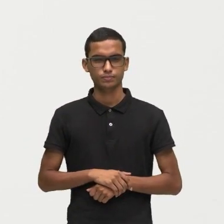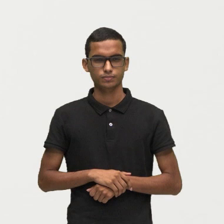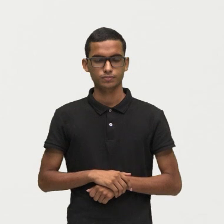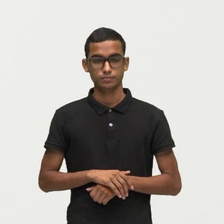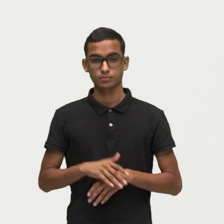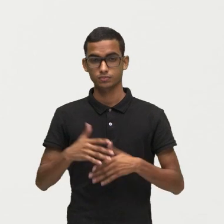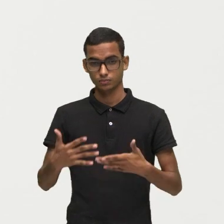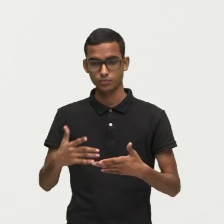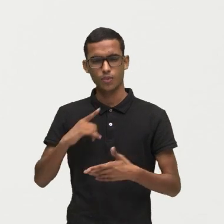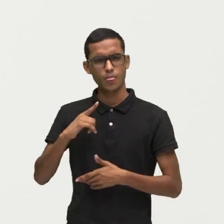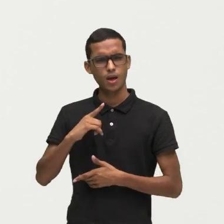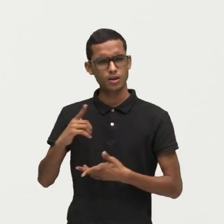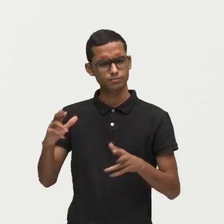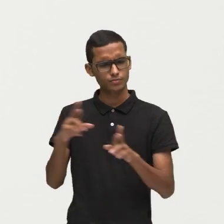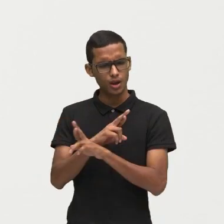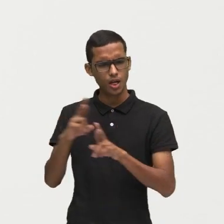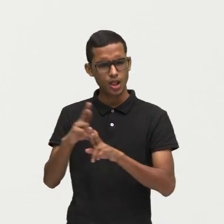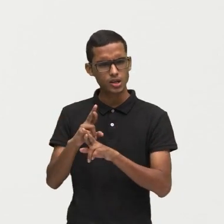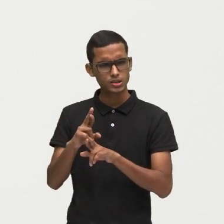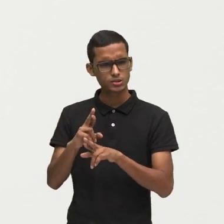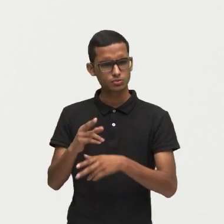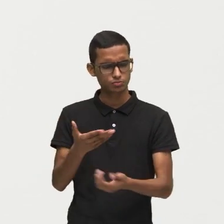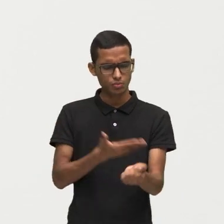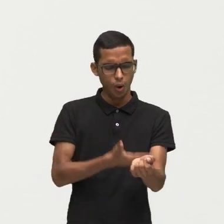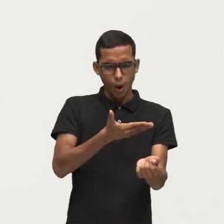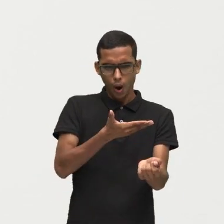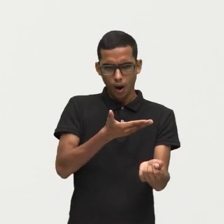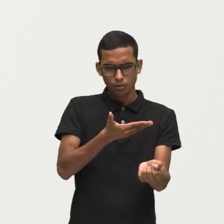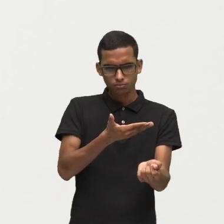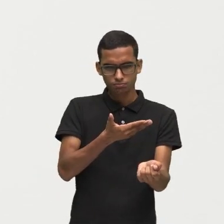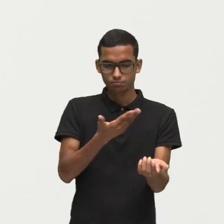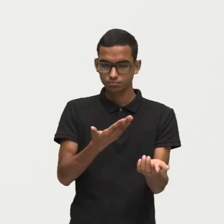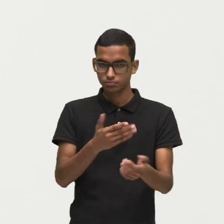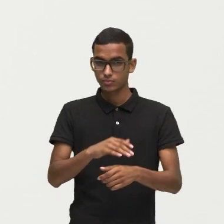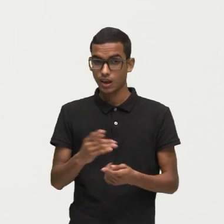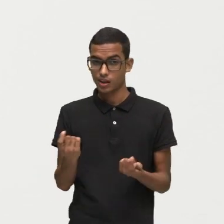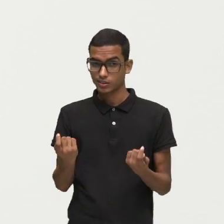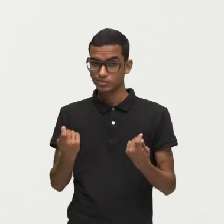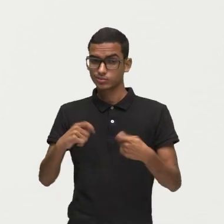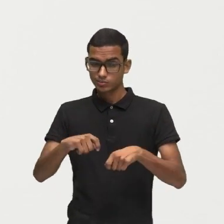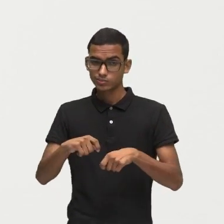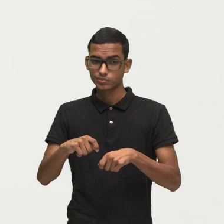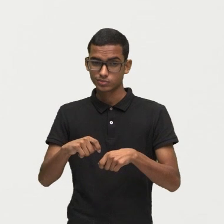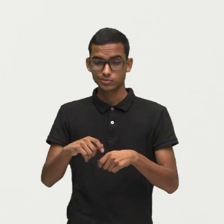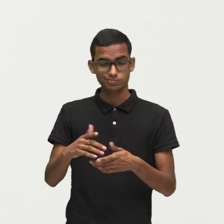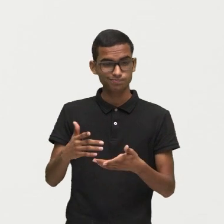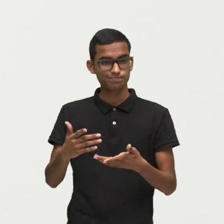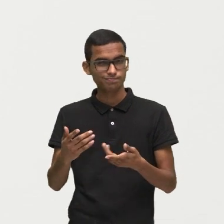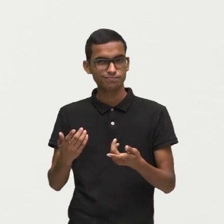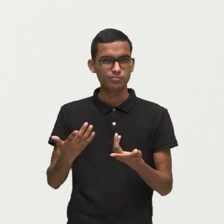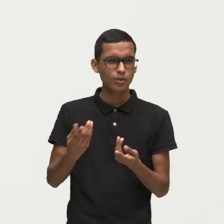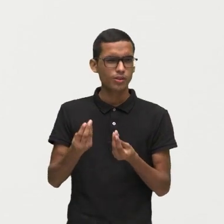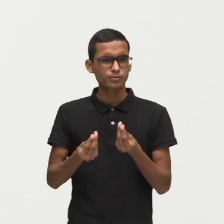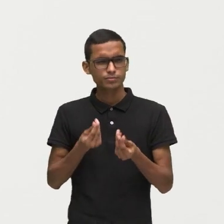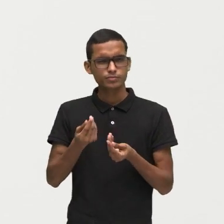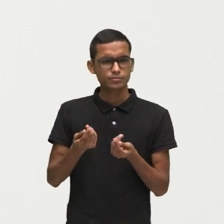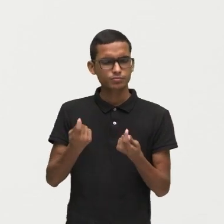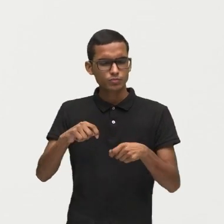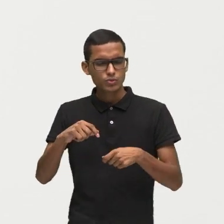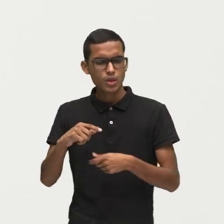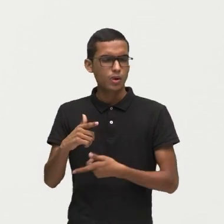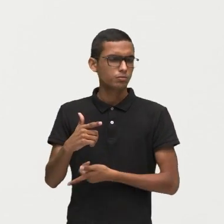tem alguma relação com hipertensão? Ela pode até causar, eu não sei ali